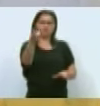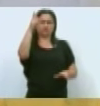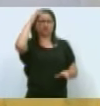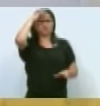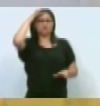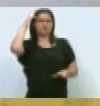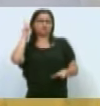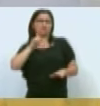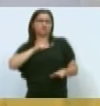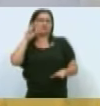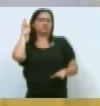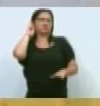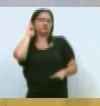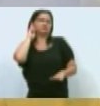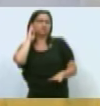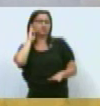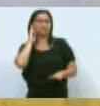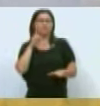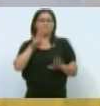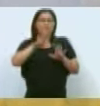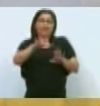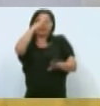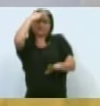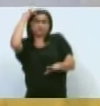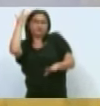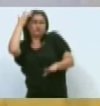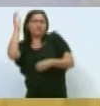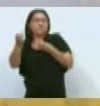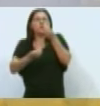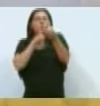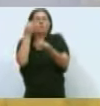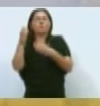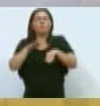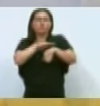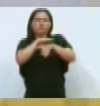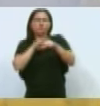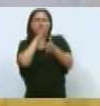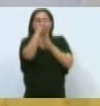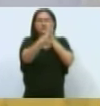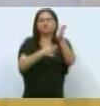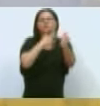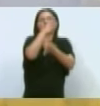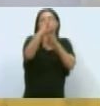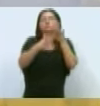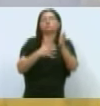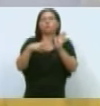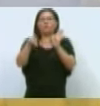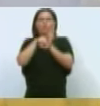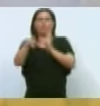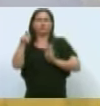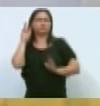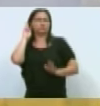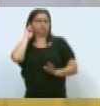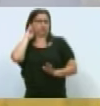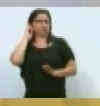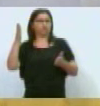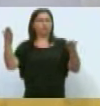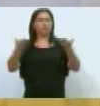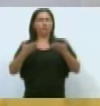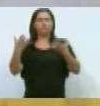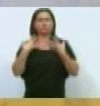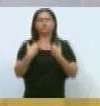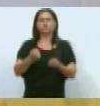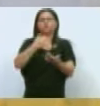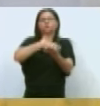e infelizmente poucas pessoas sabem se comunicar através das Libras, a linguagem de sinais. E hoje nós vamos aprender